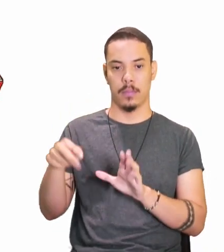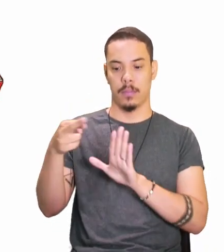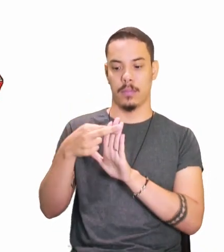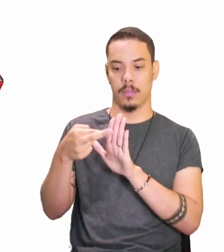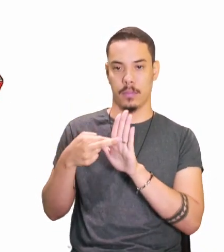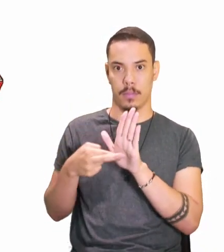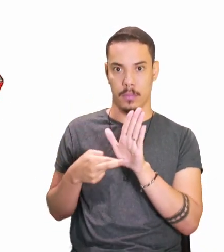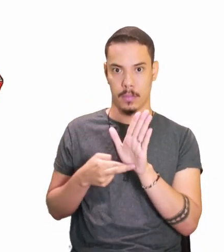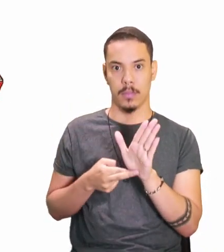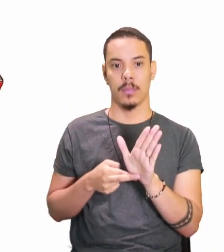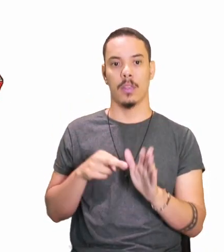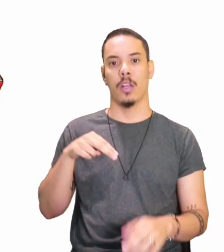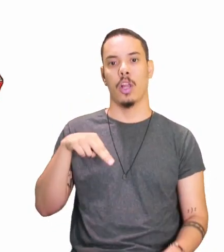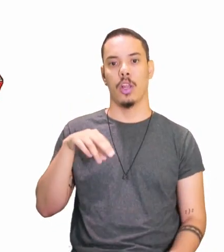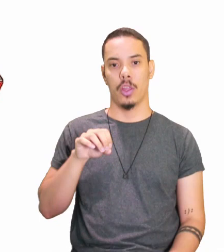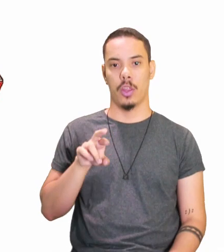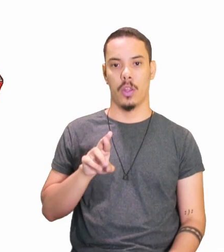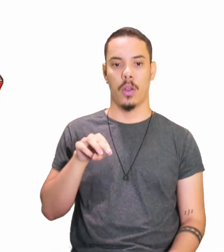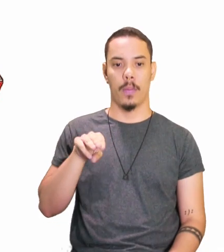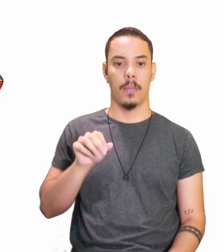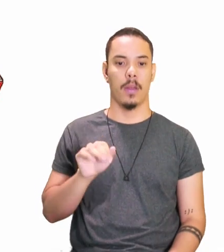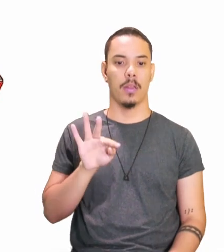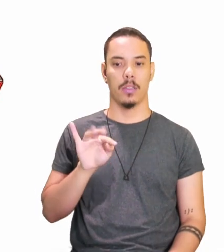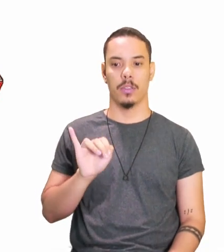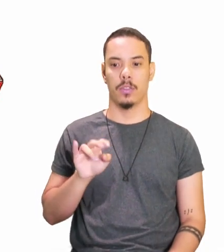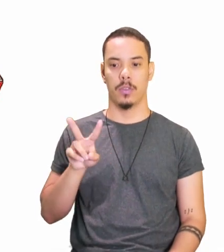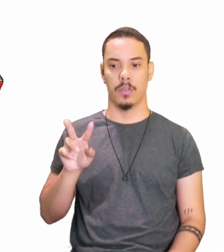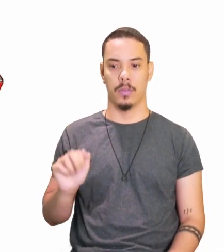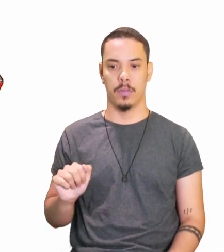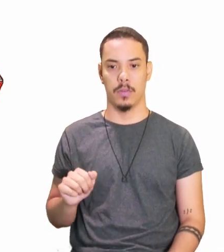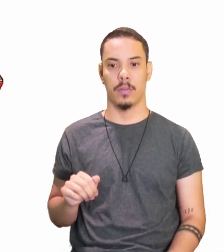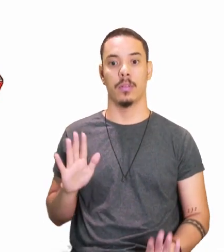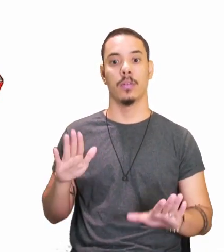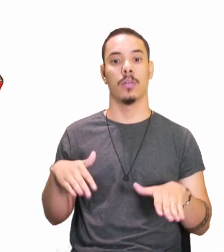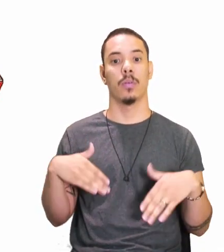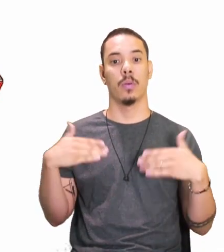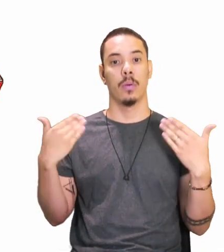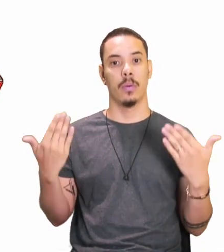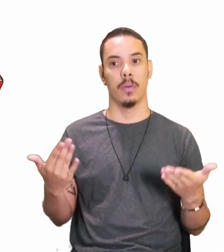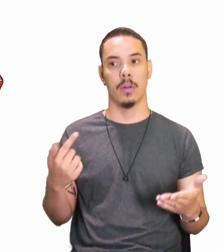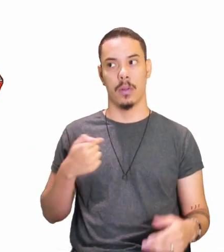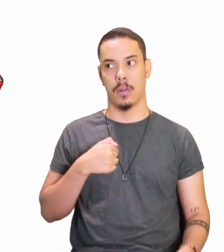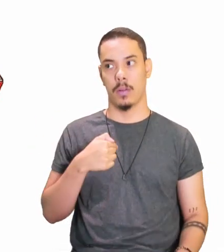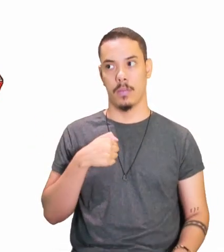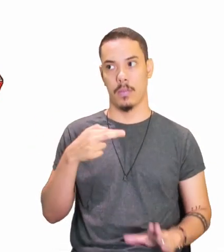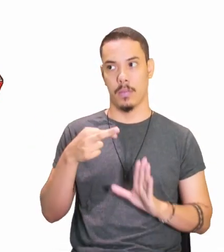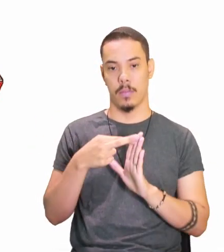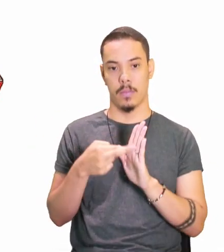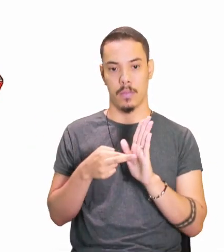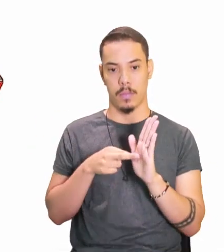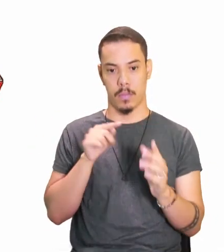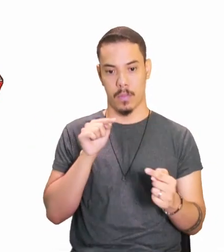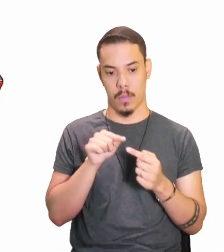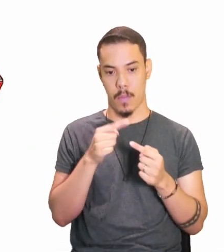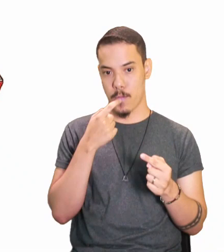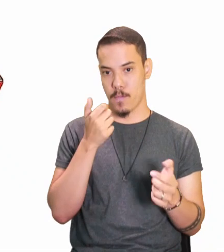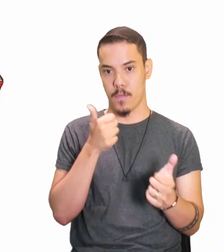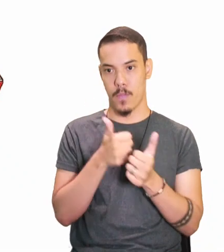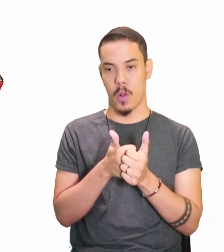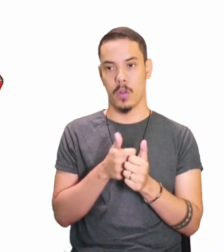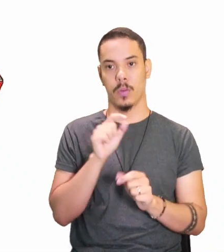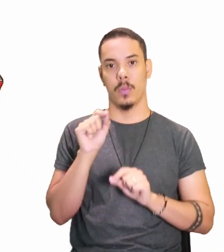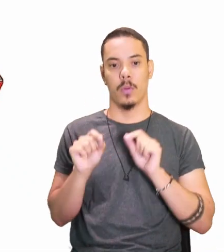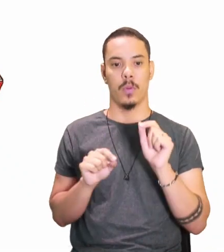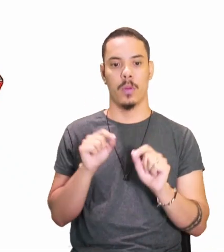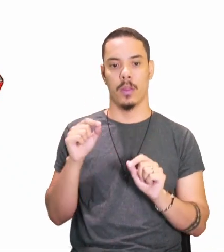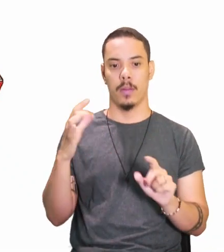Normativa, né? A concordância gramatical. Quando eu concordo com o mais próximo, eu vou